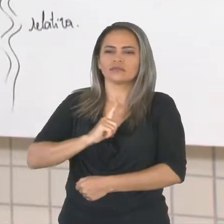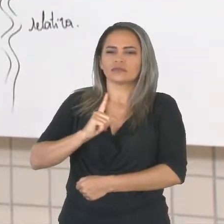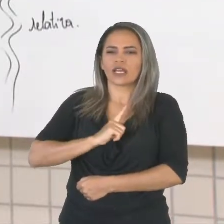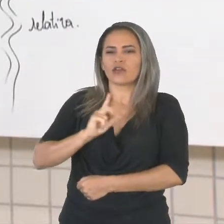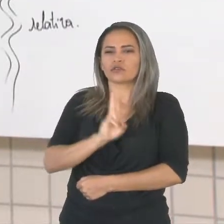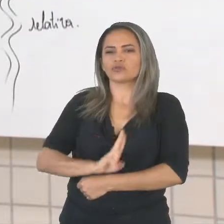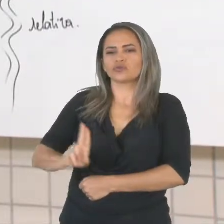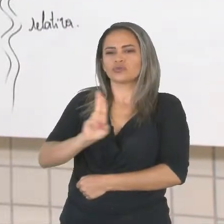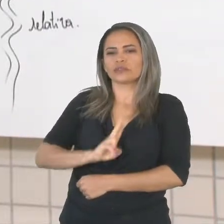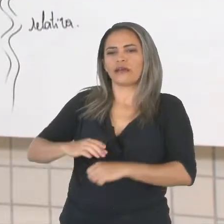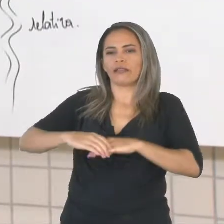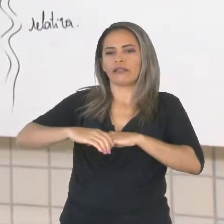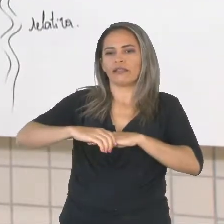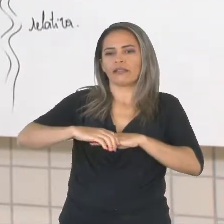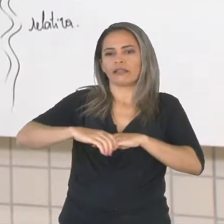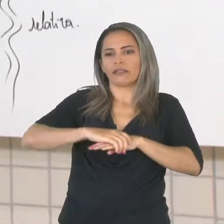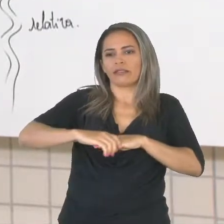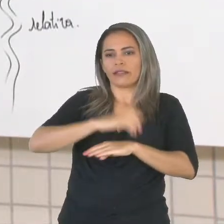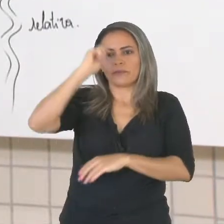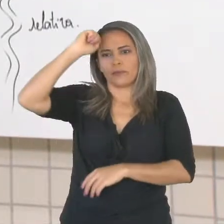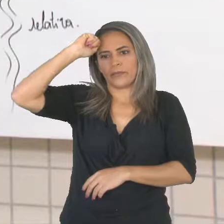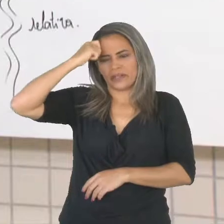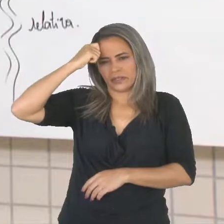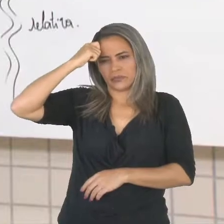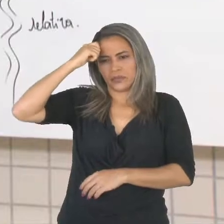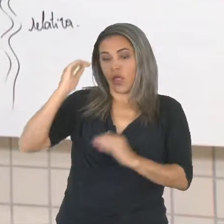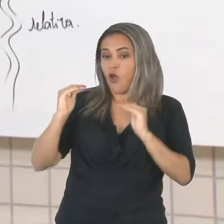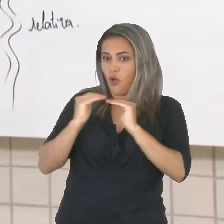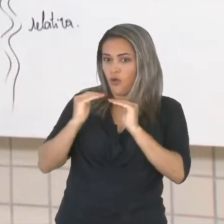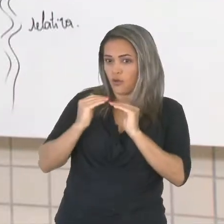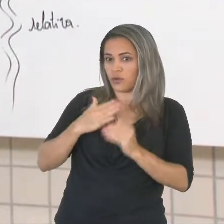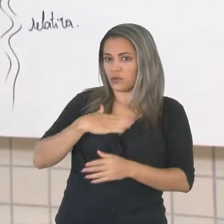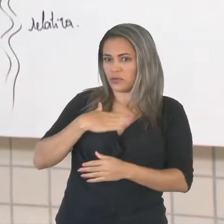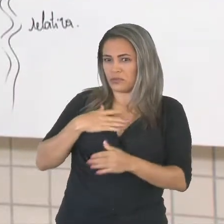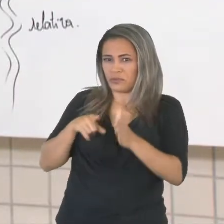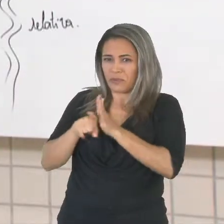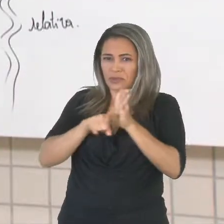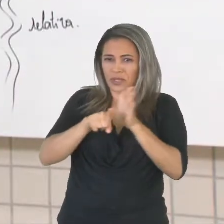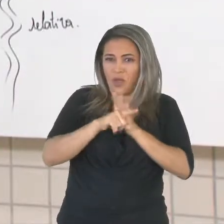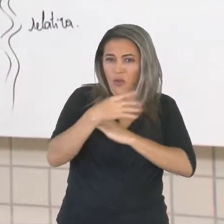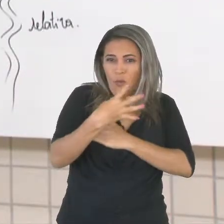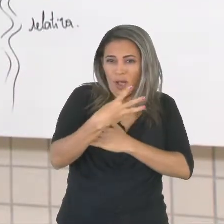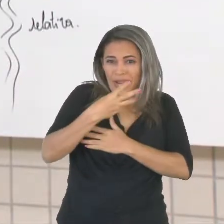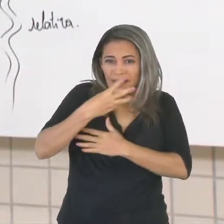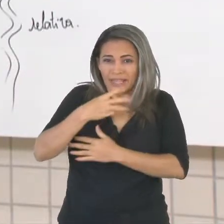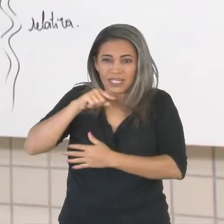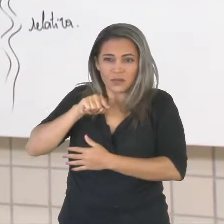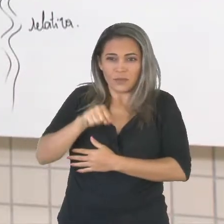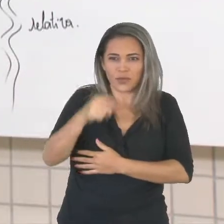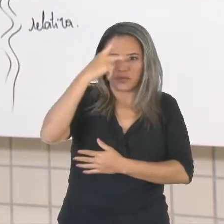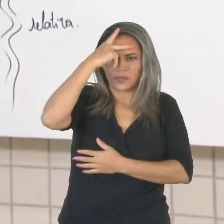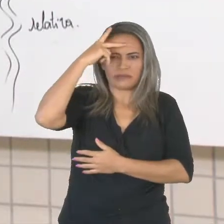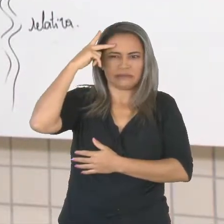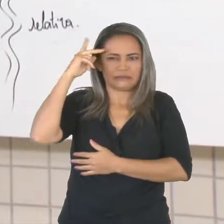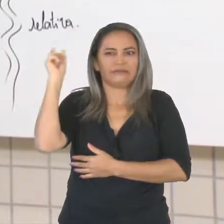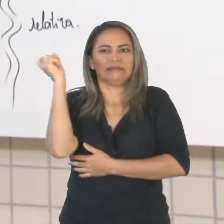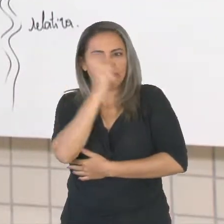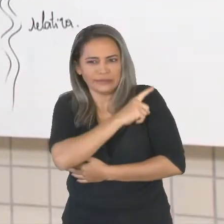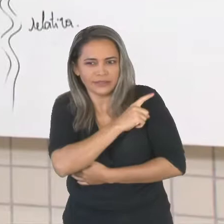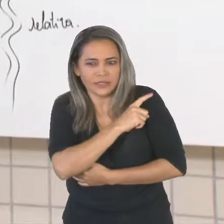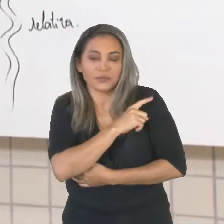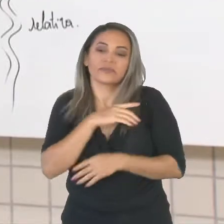usar tênis preto? Concorda comigo que perguntar isso para 43 mil pessoas seria bastante complicado?